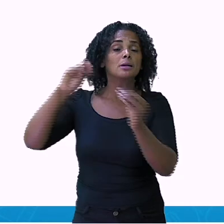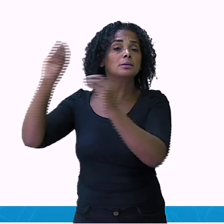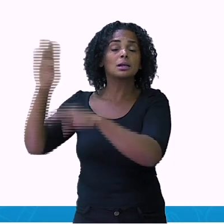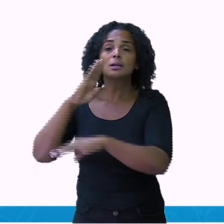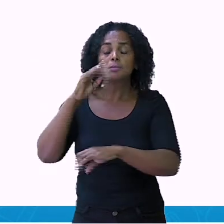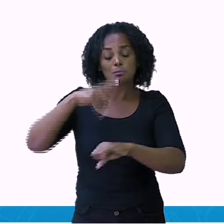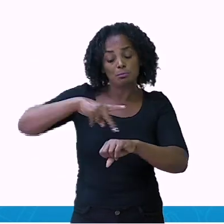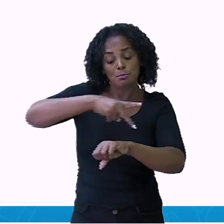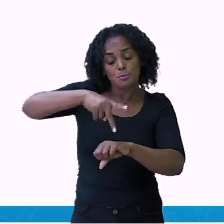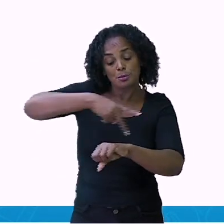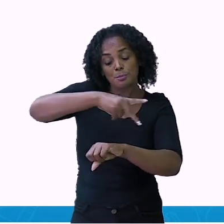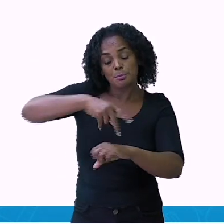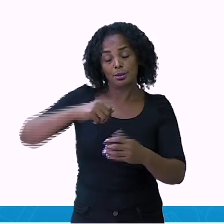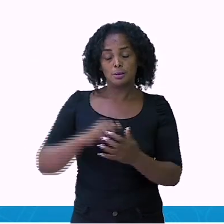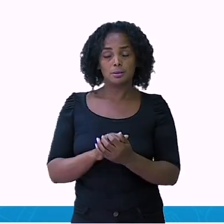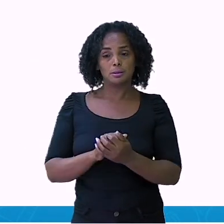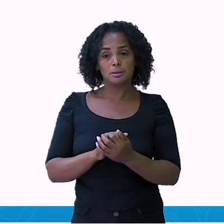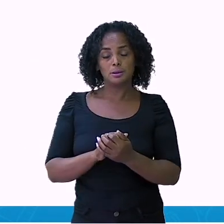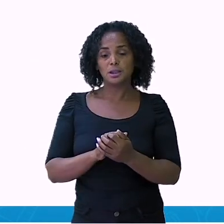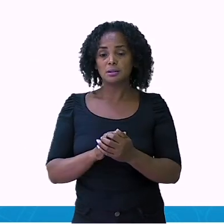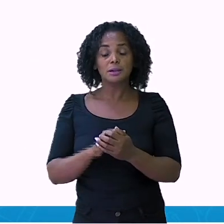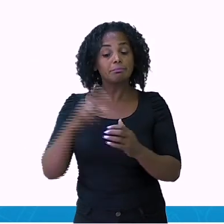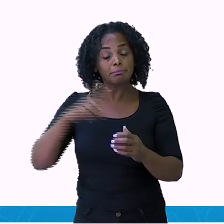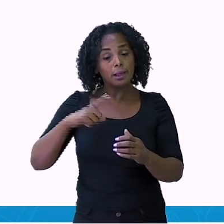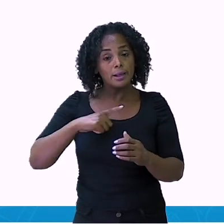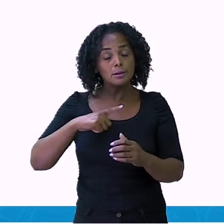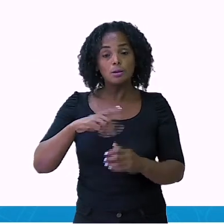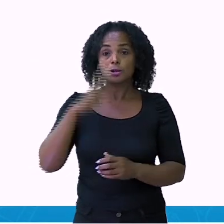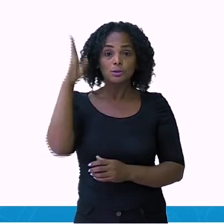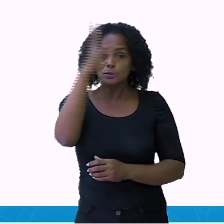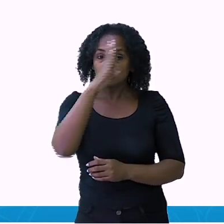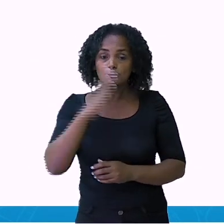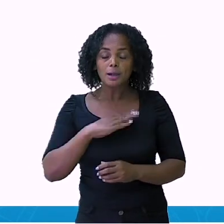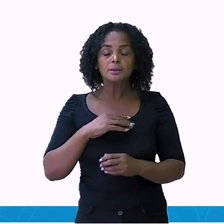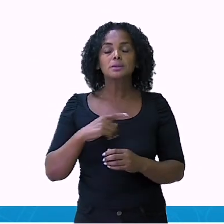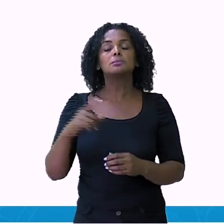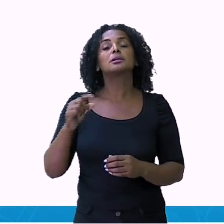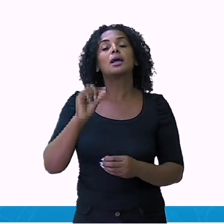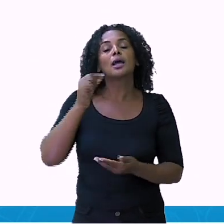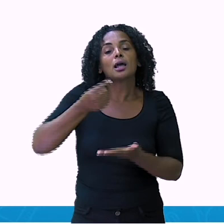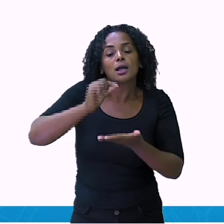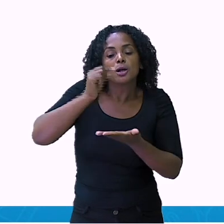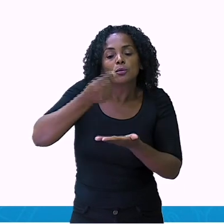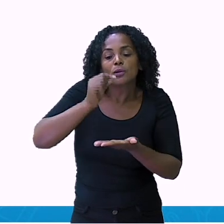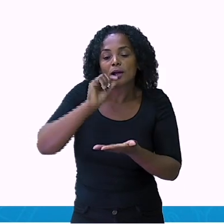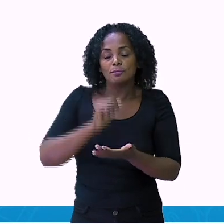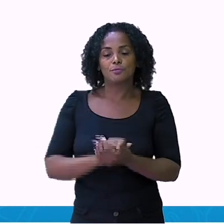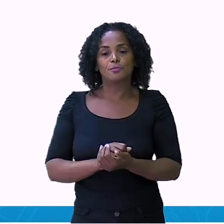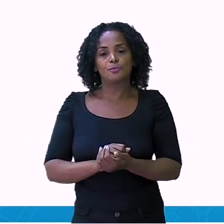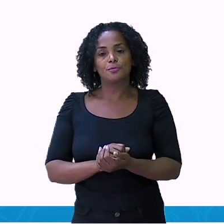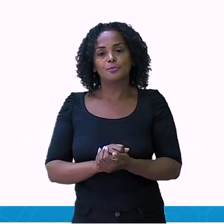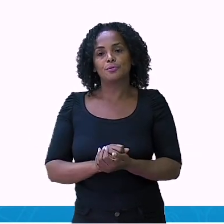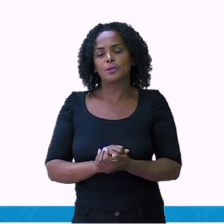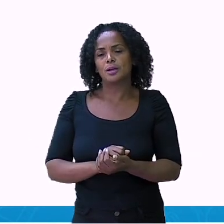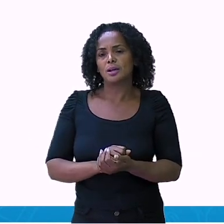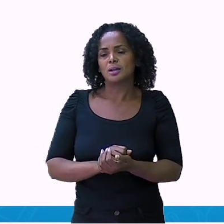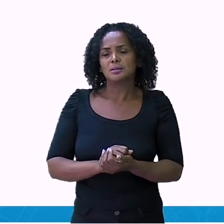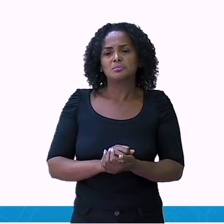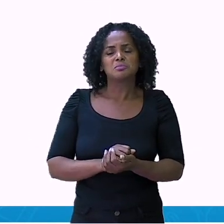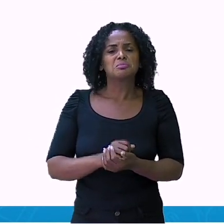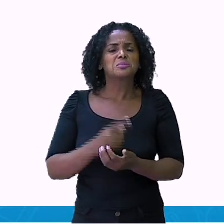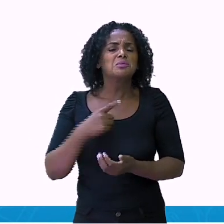produto que nós produzimos aqui nas nossas terras brasileiras, que é o café. Então, se a gente exporta